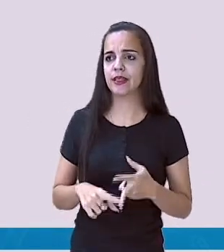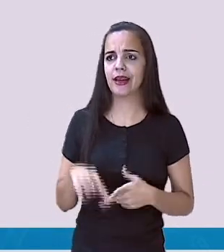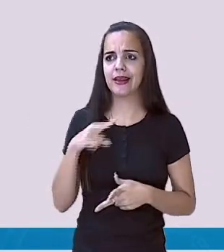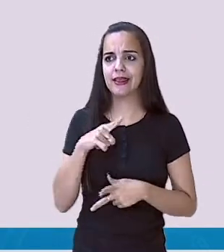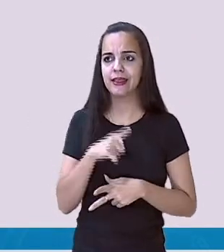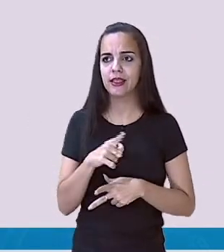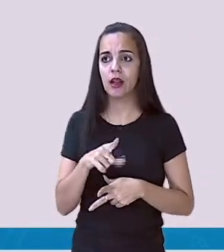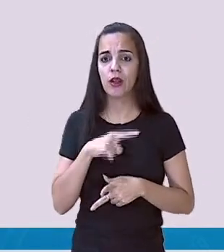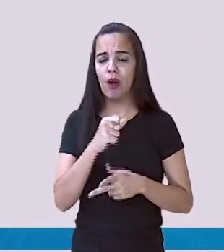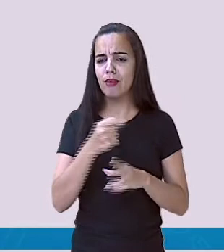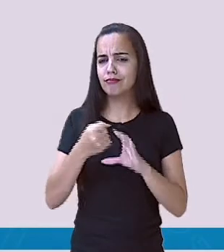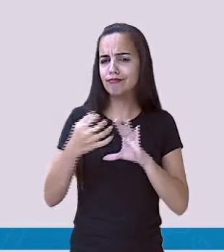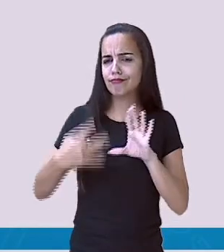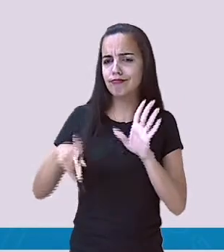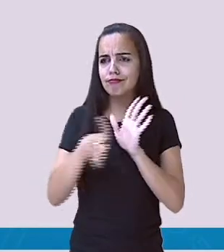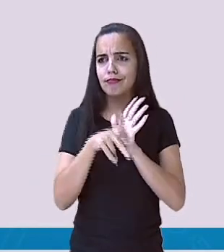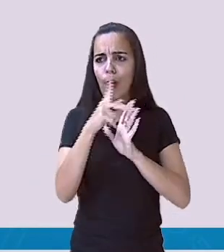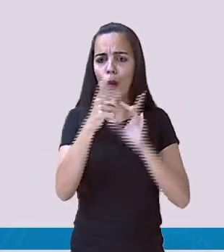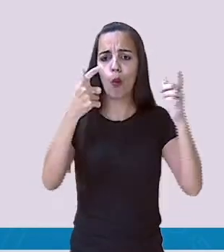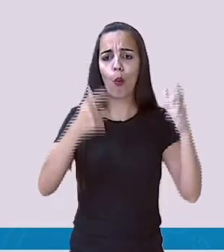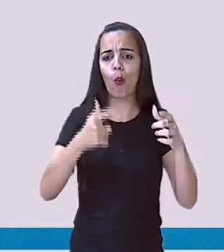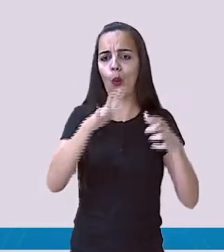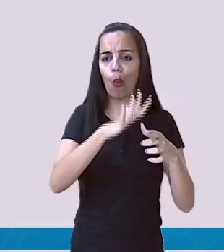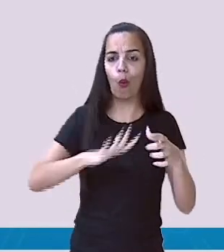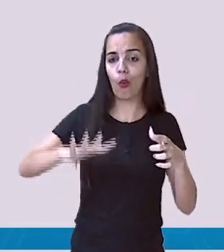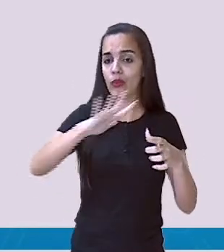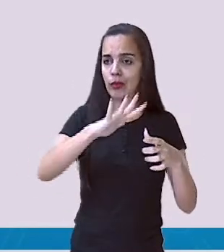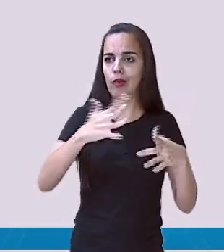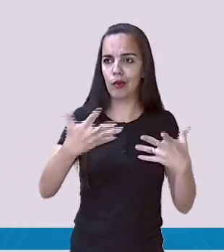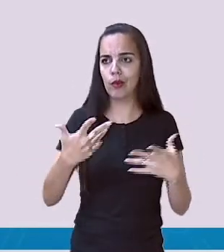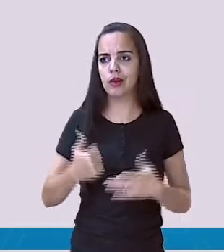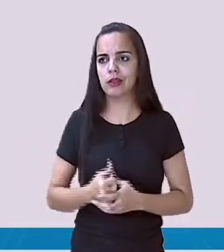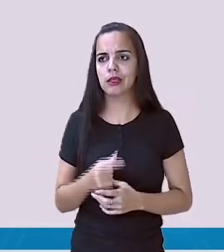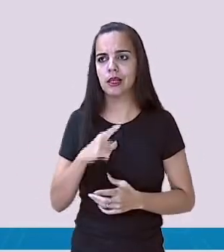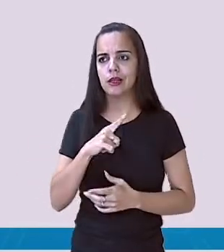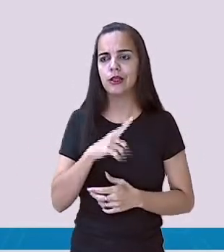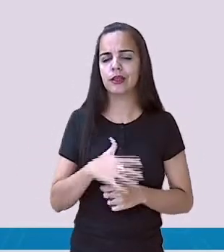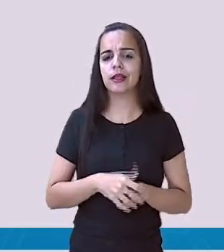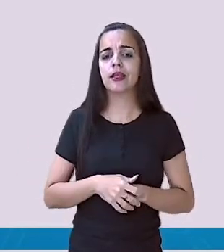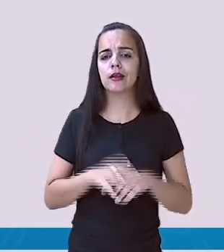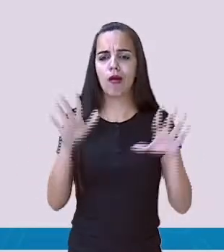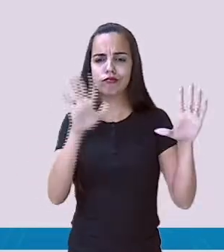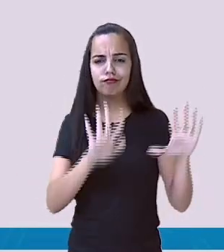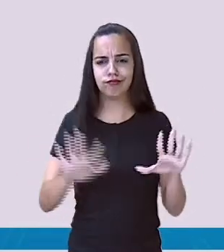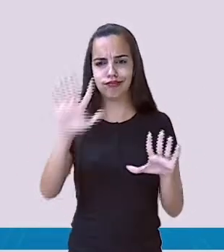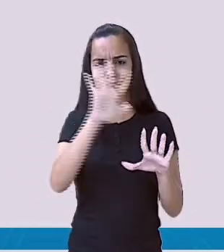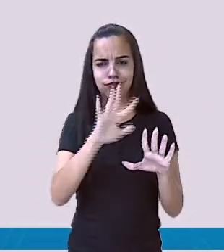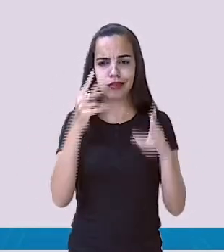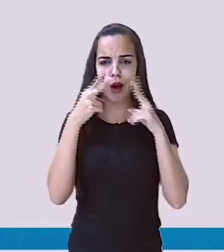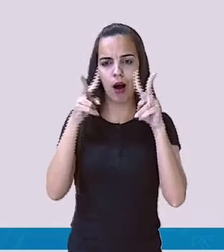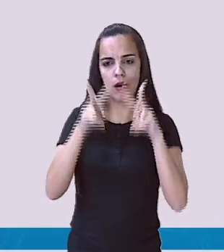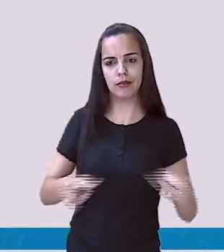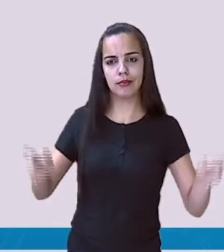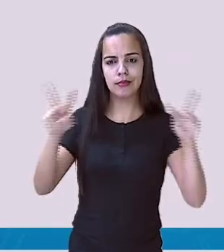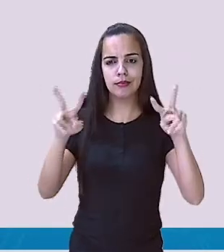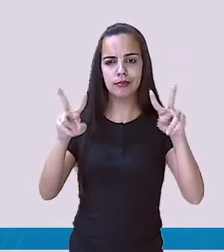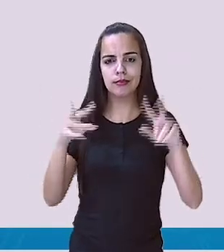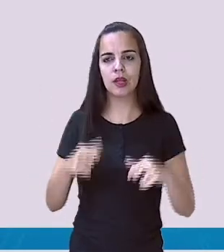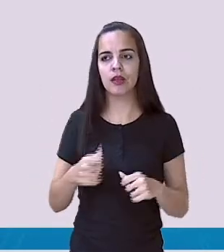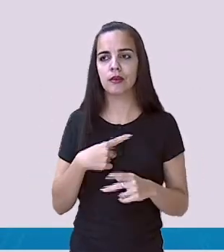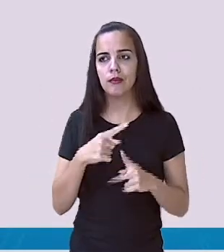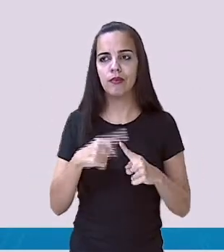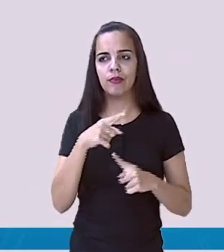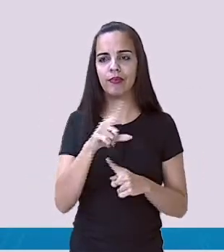também características do lugar para identificar aquela imagem, aquela paisagem, né? Então, tem bancos de areias,